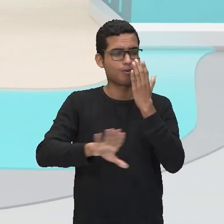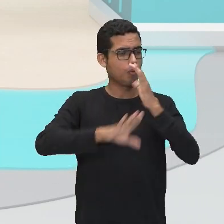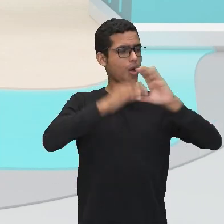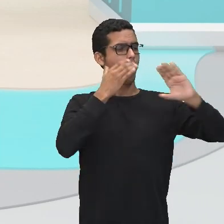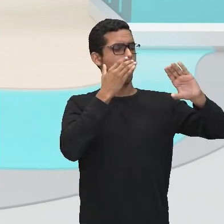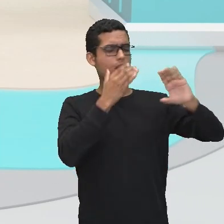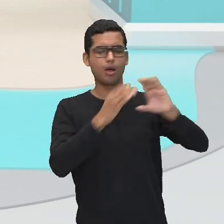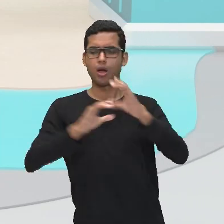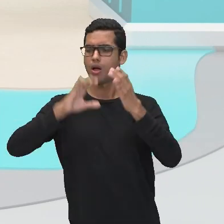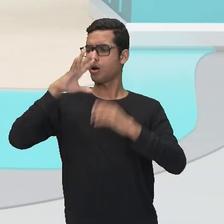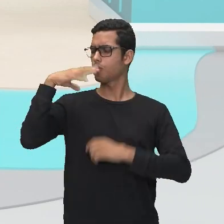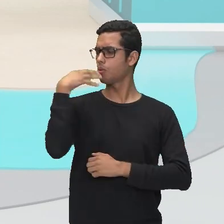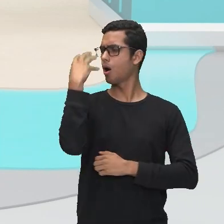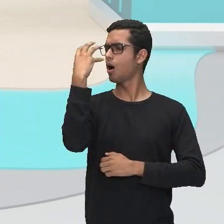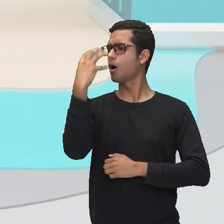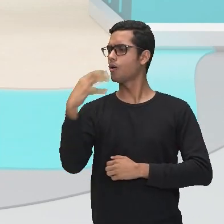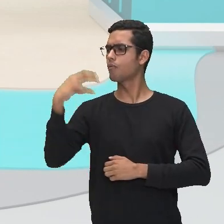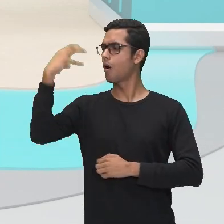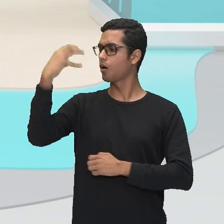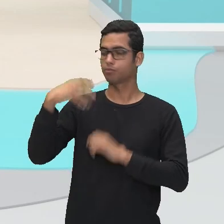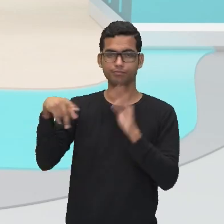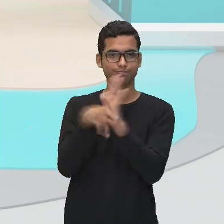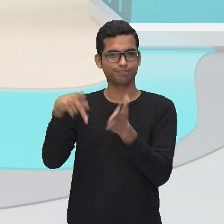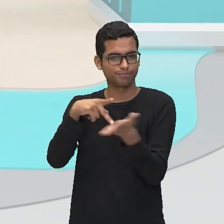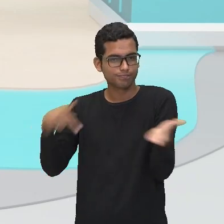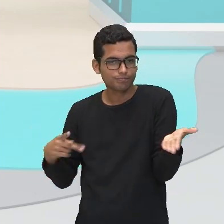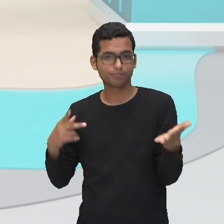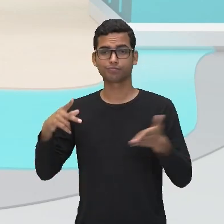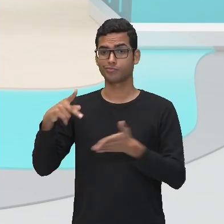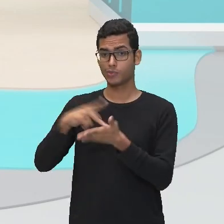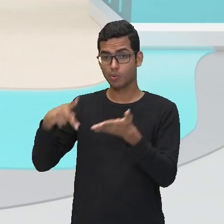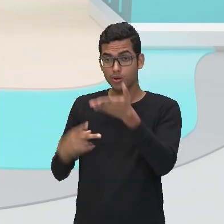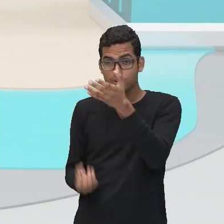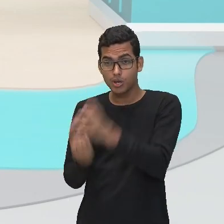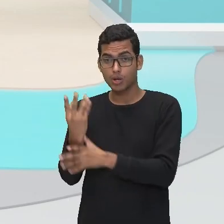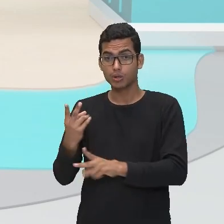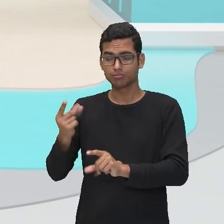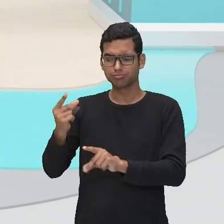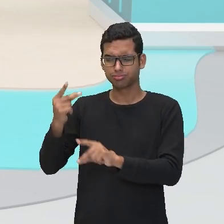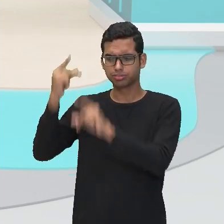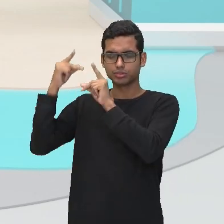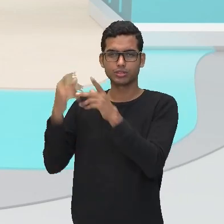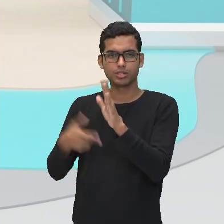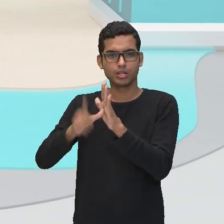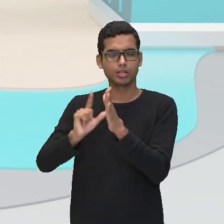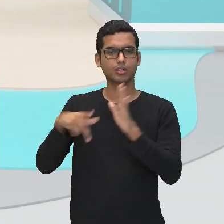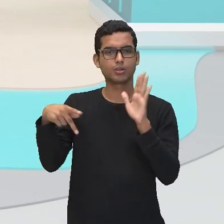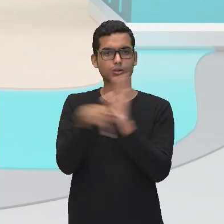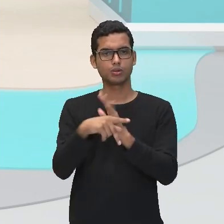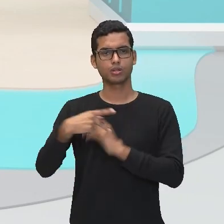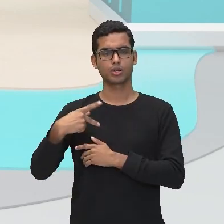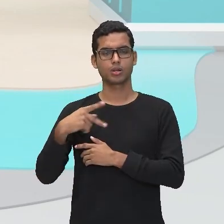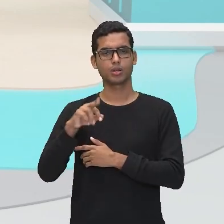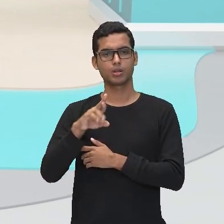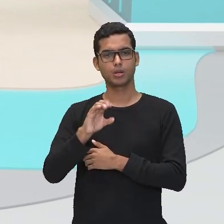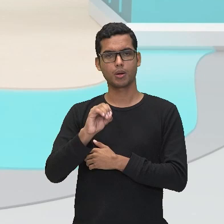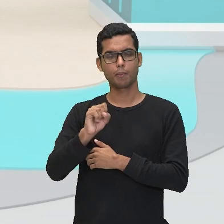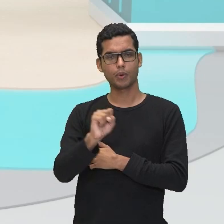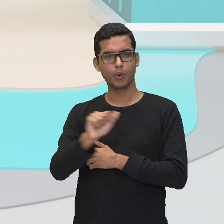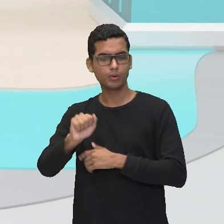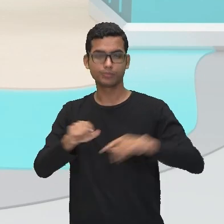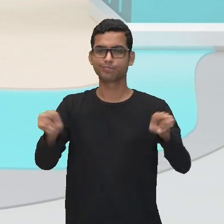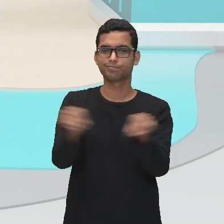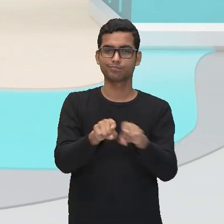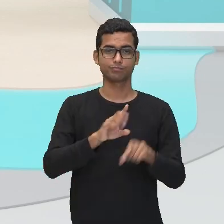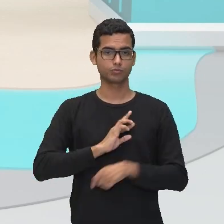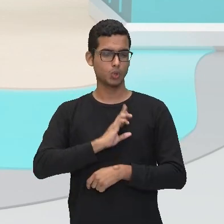né? E os poemas, eles vêm muito antes da prosa, né? Dos romances, não é? Das outras.